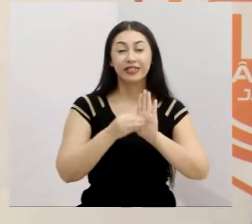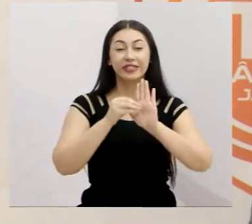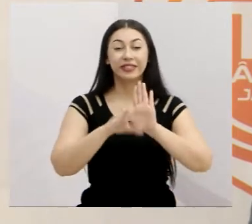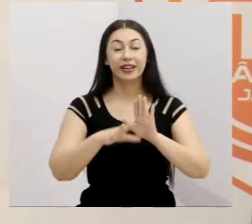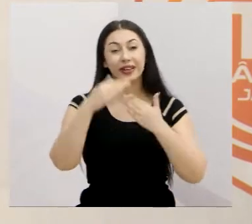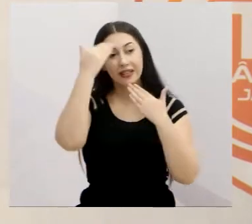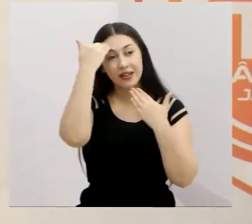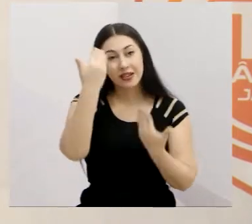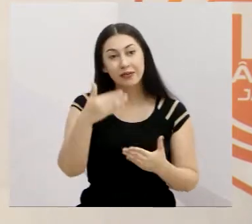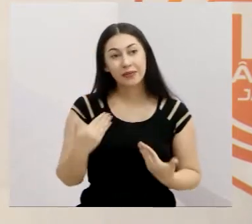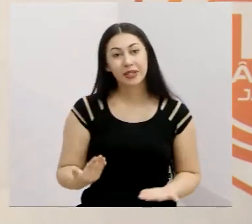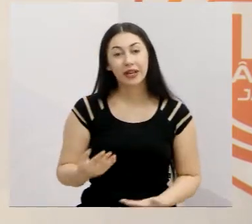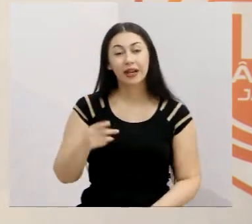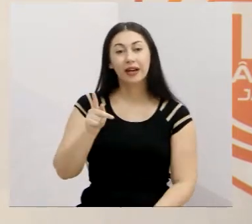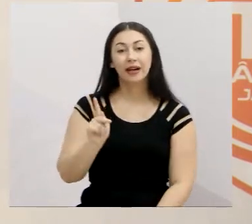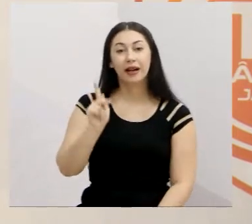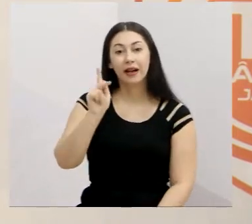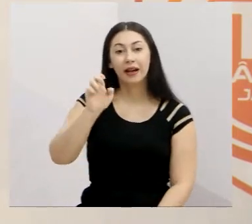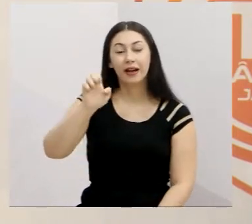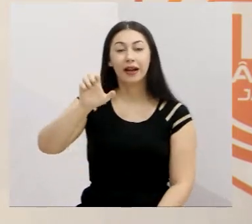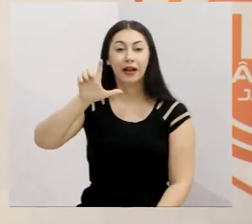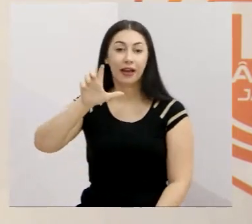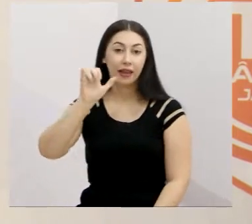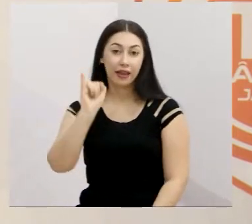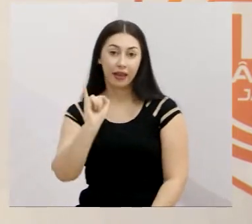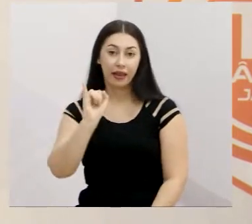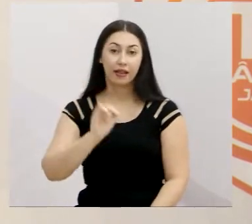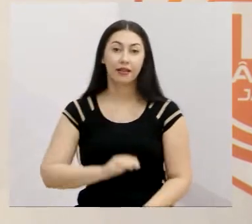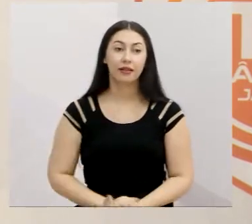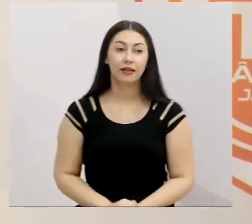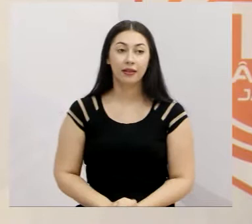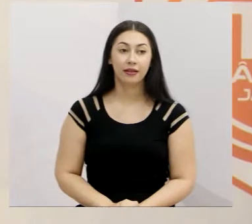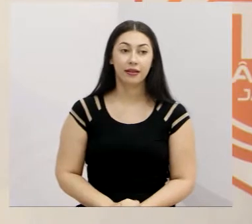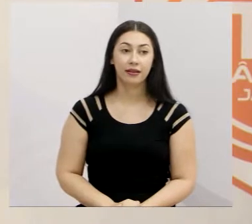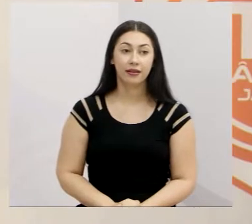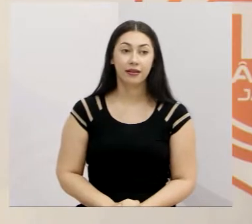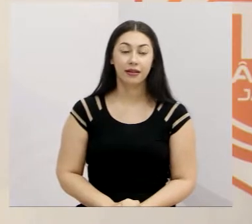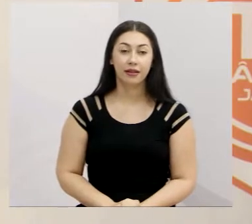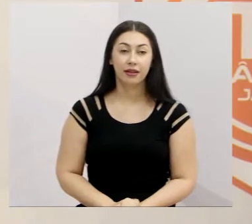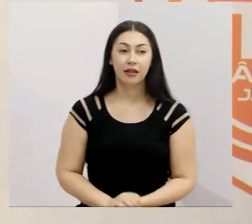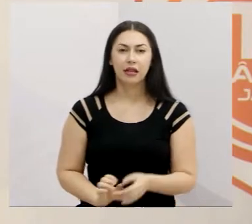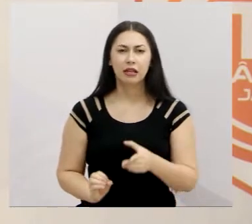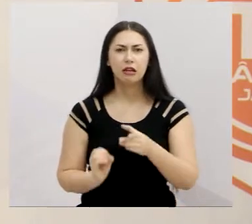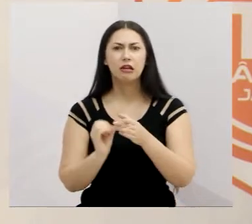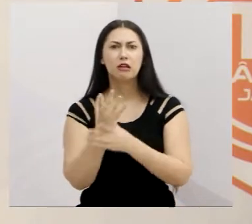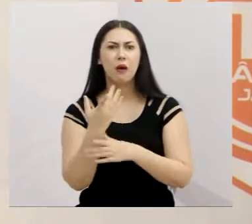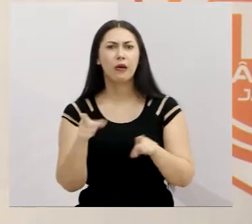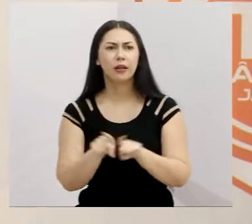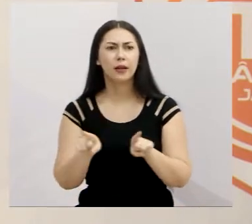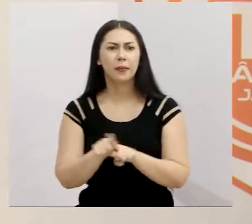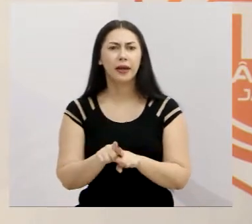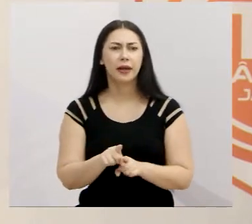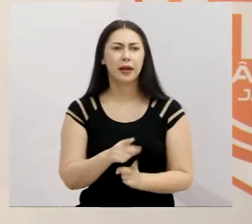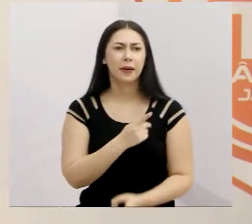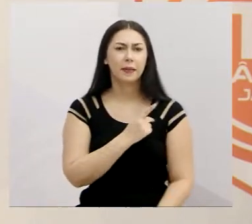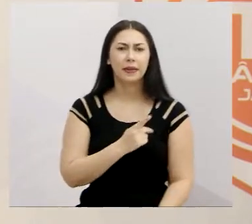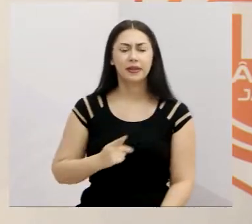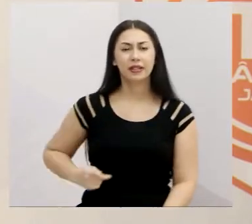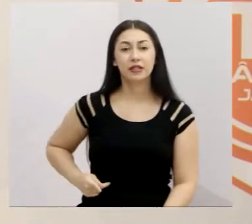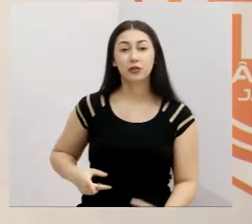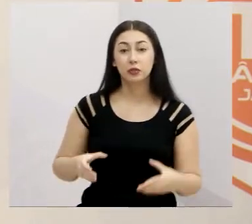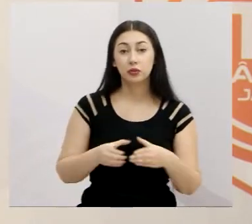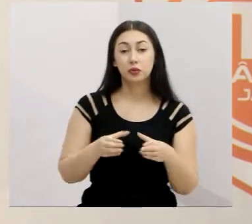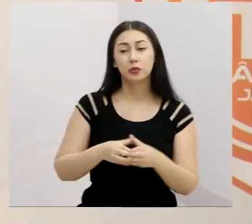homenagear a Kelly Cristina Gomes de Souza que é fundadora e presidente do grupo